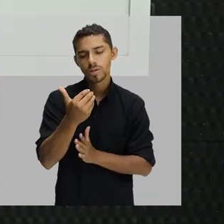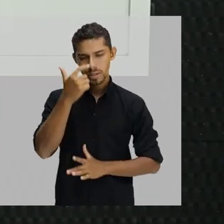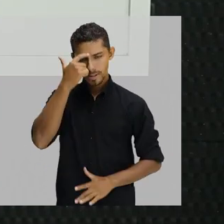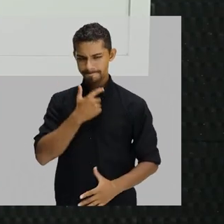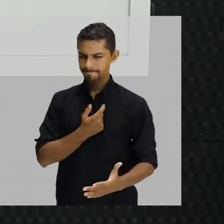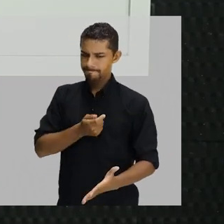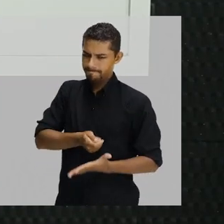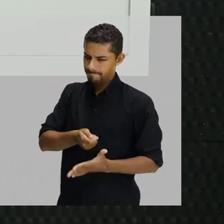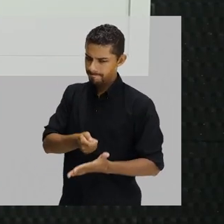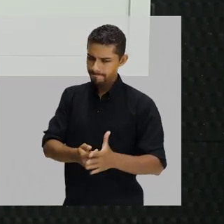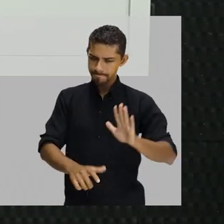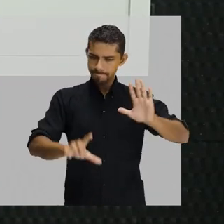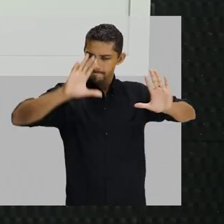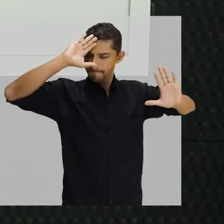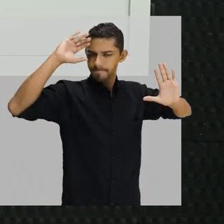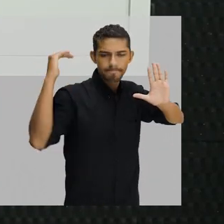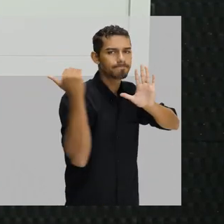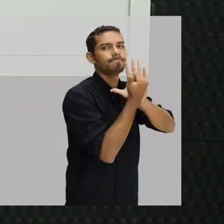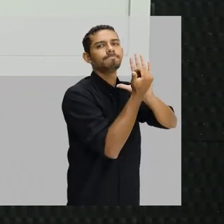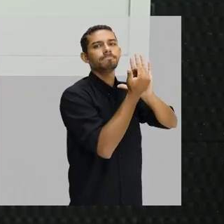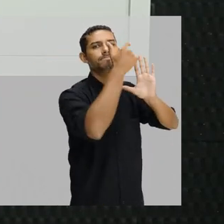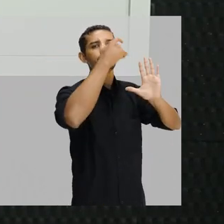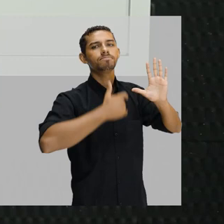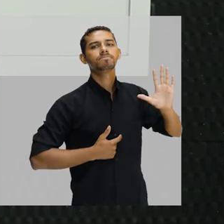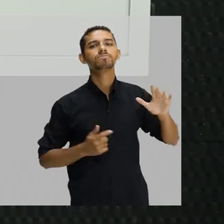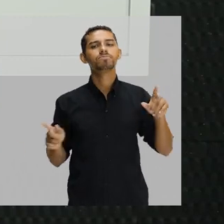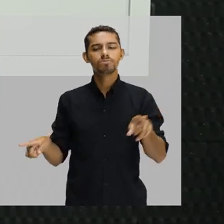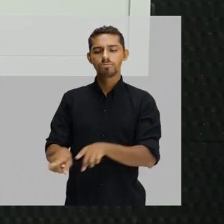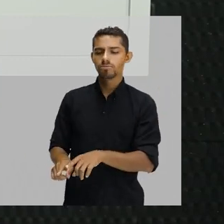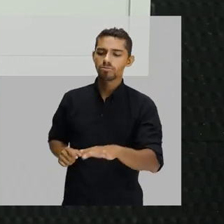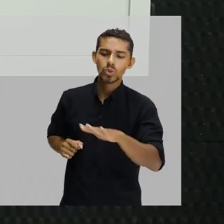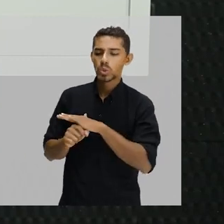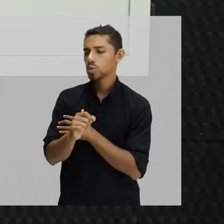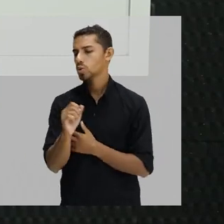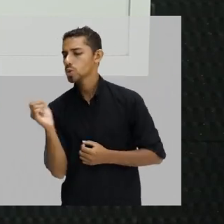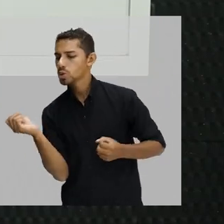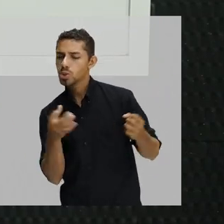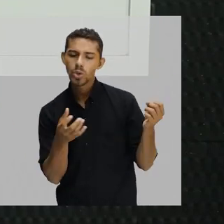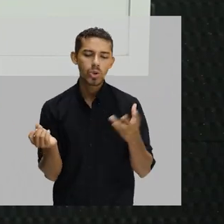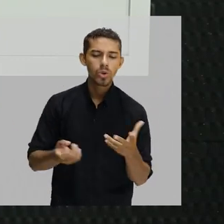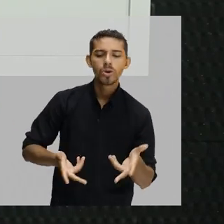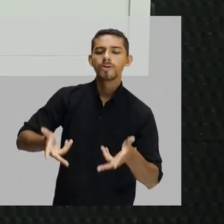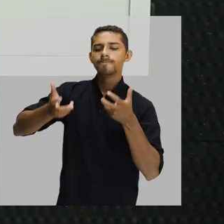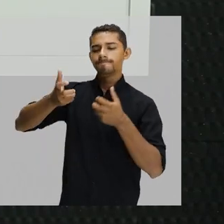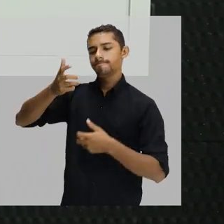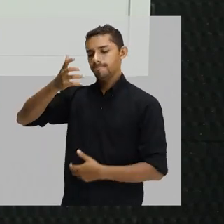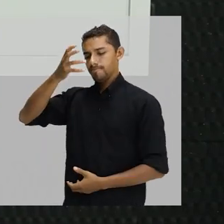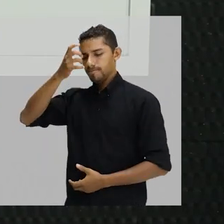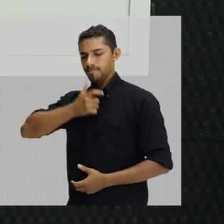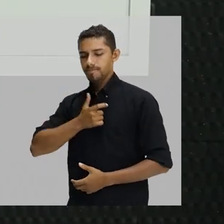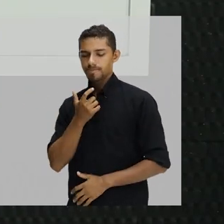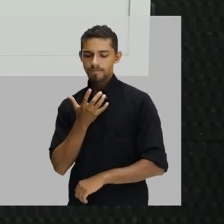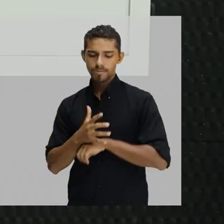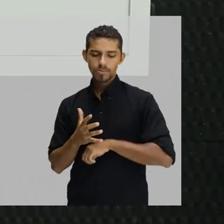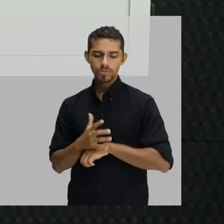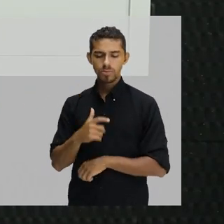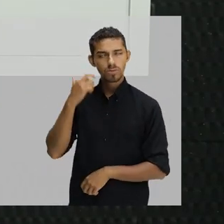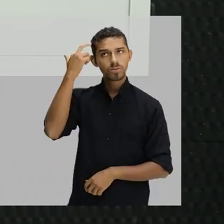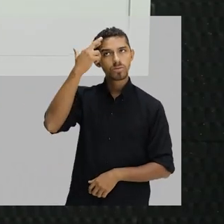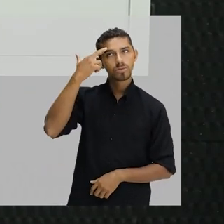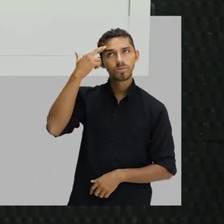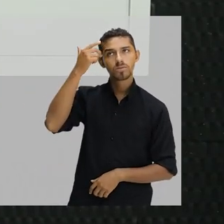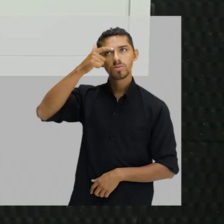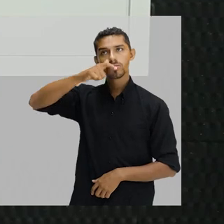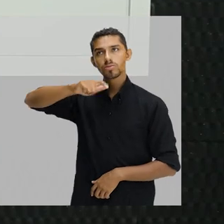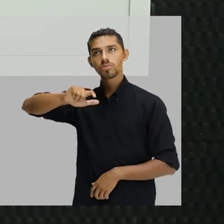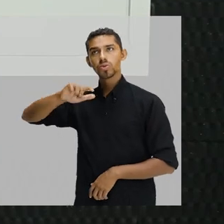que a deontologia vai trazer, ela também inaugura novas interpretações sobre a nossa prática e a possibilidade da reflexão sobre a